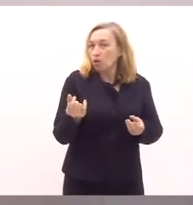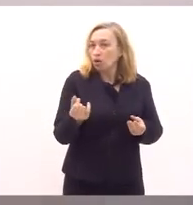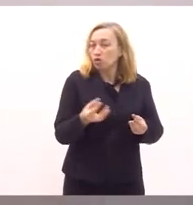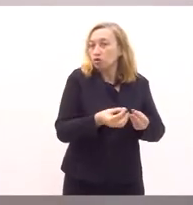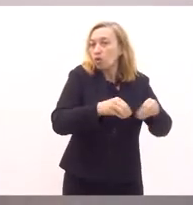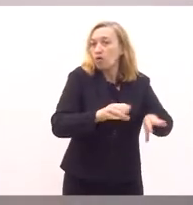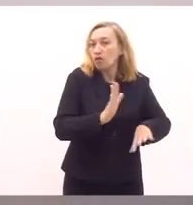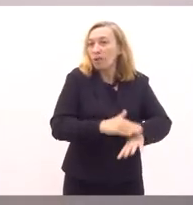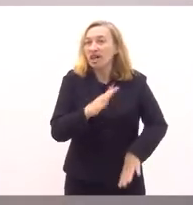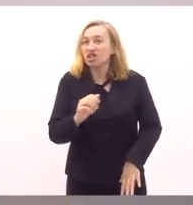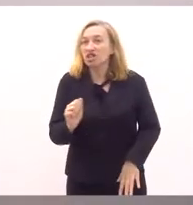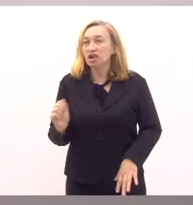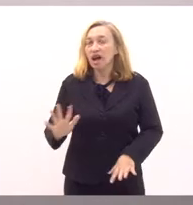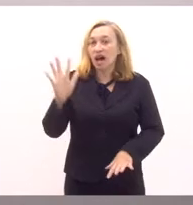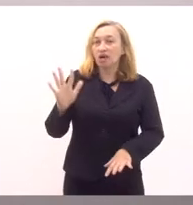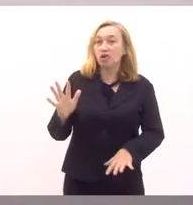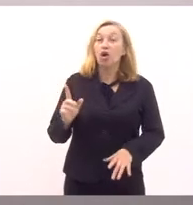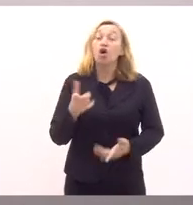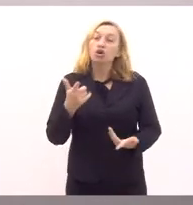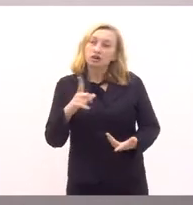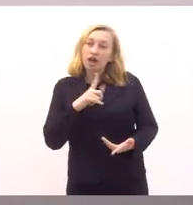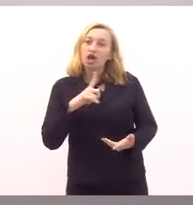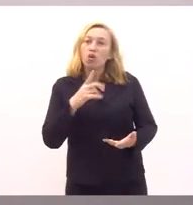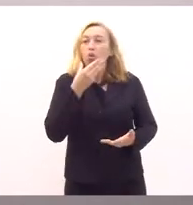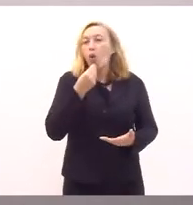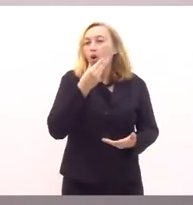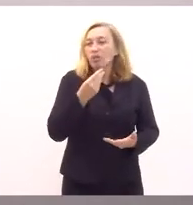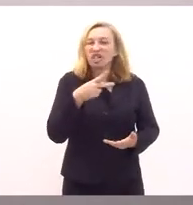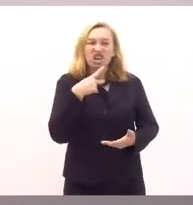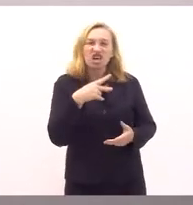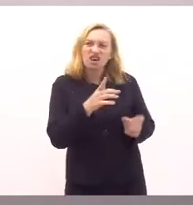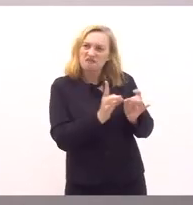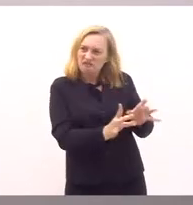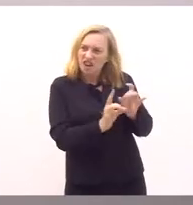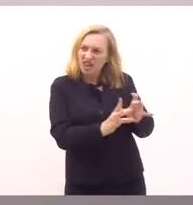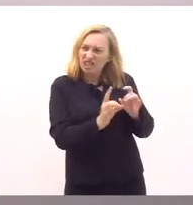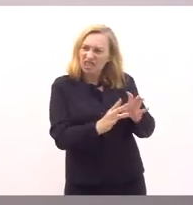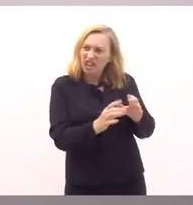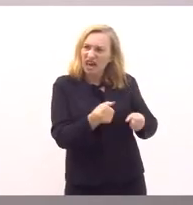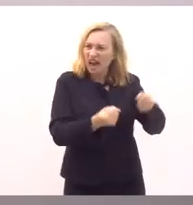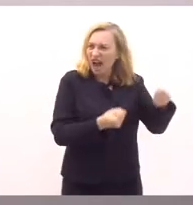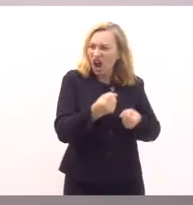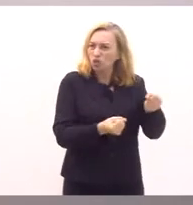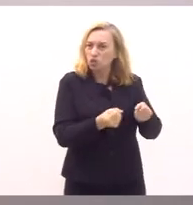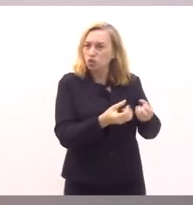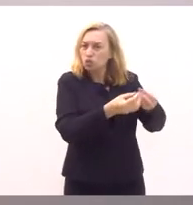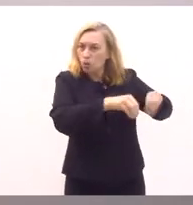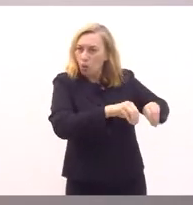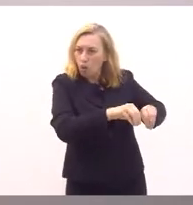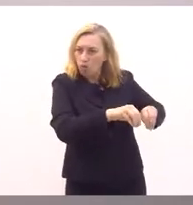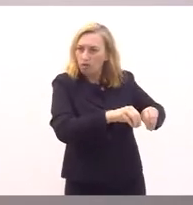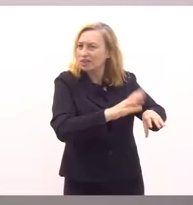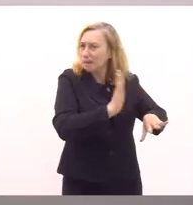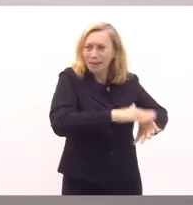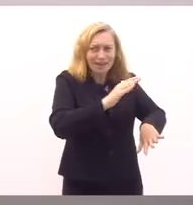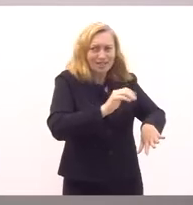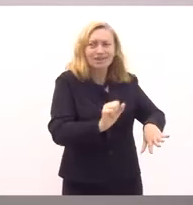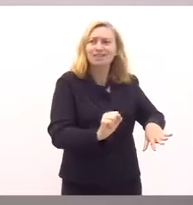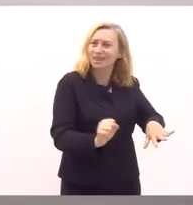comprar no carro do ovo, ainda ajuda, que você compra 30 ovos, R$ 10, R$ 12, e já está aumentando também.